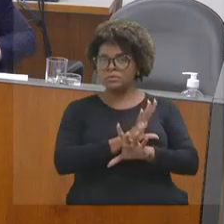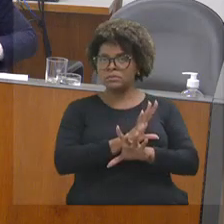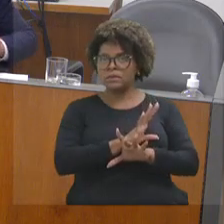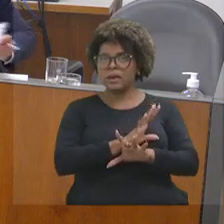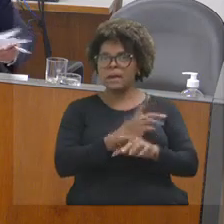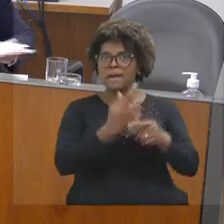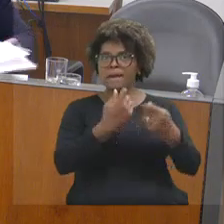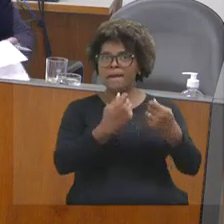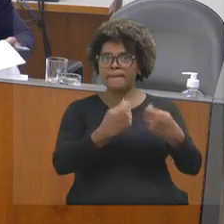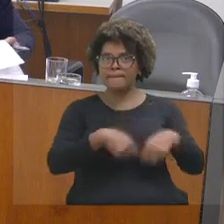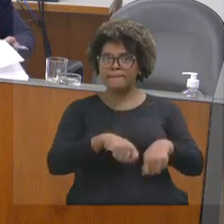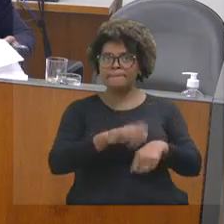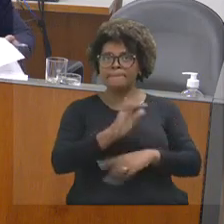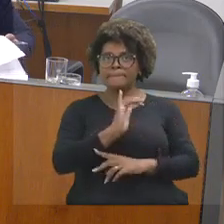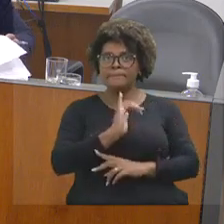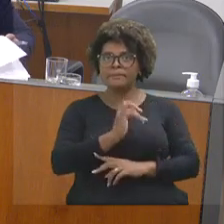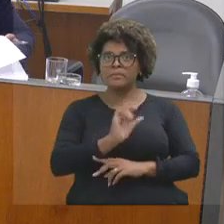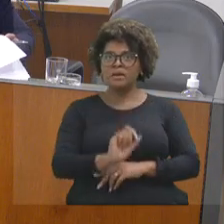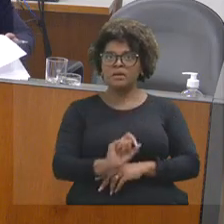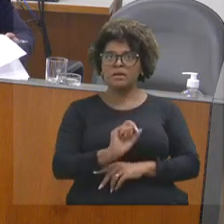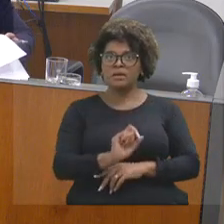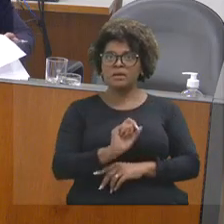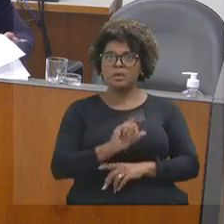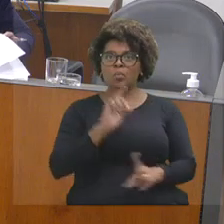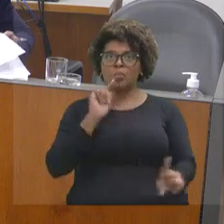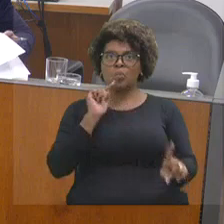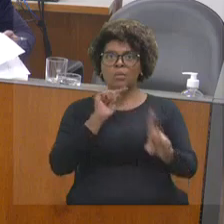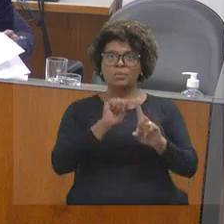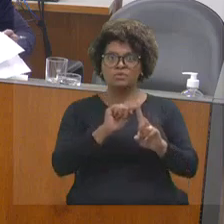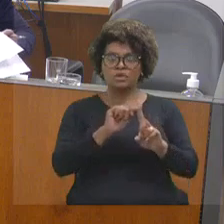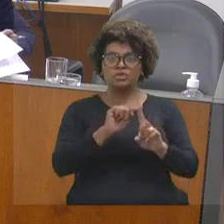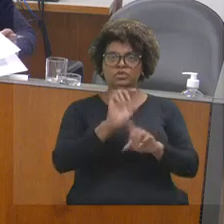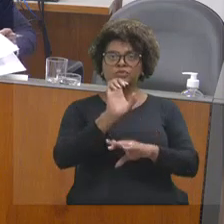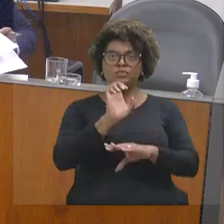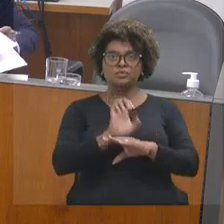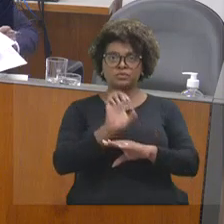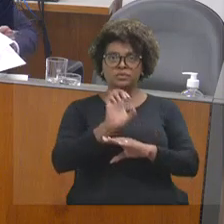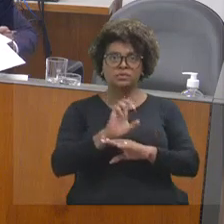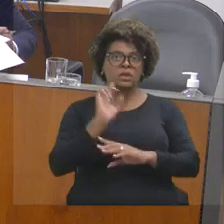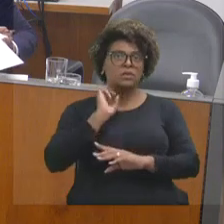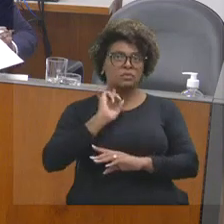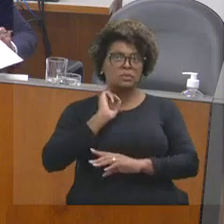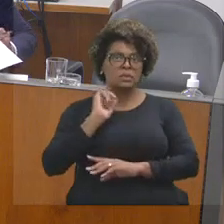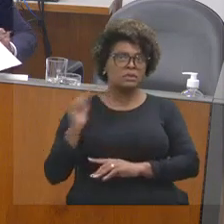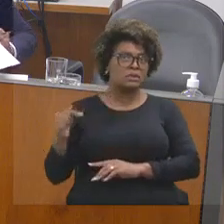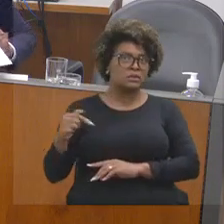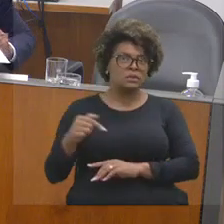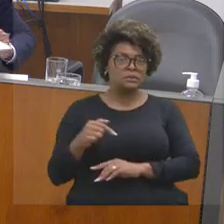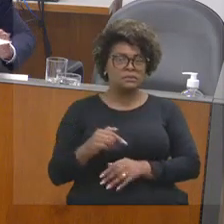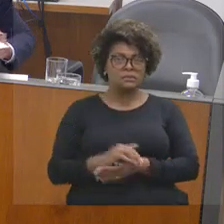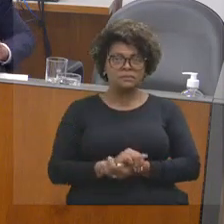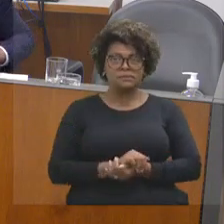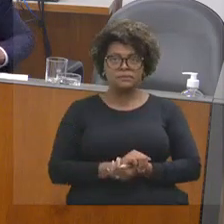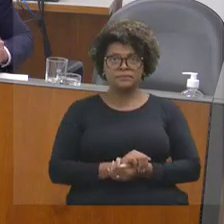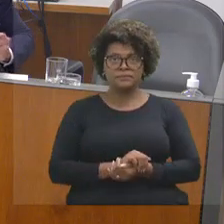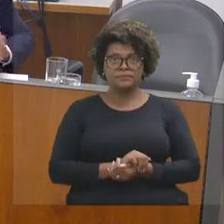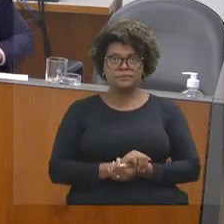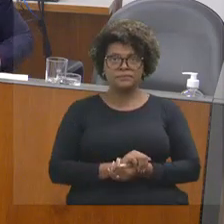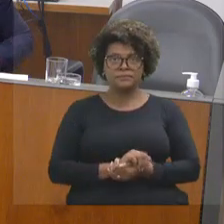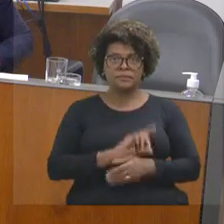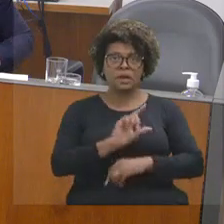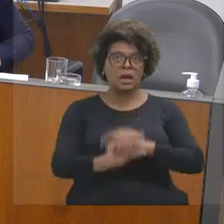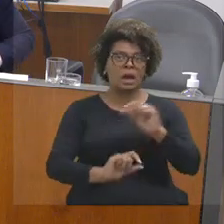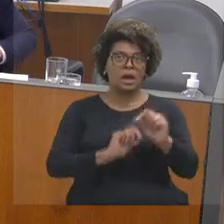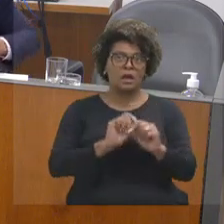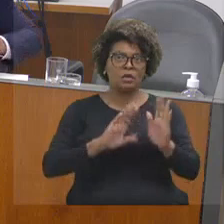que é a intenção do Estado de Minas a intenção Nossa é que esse